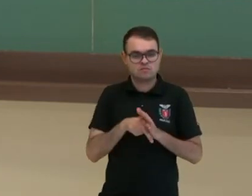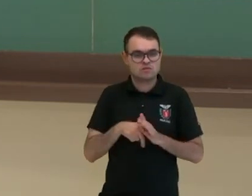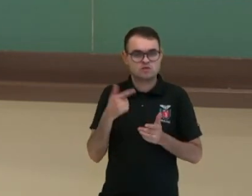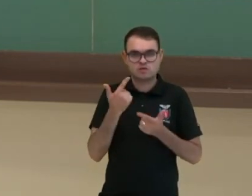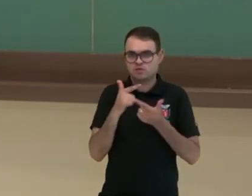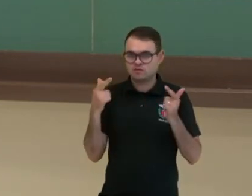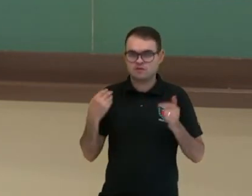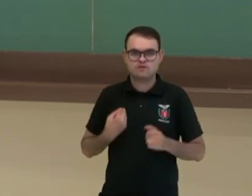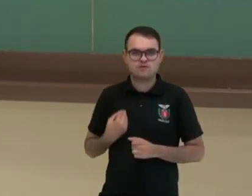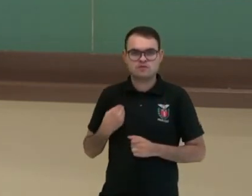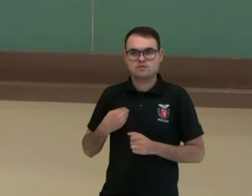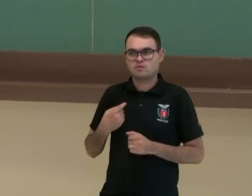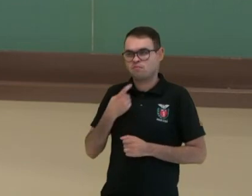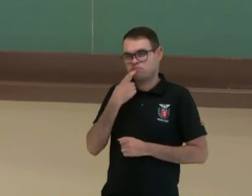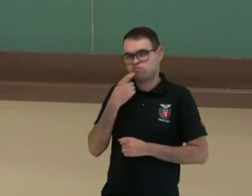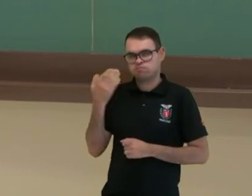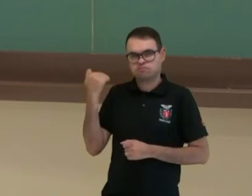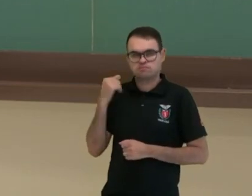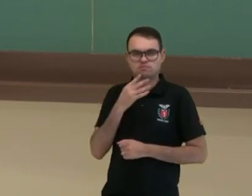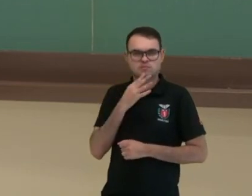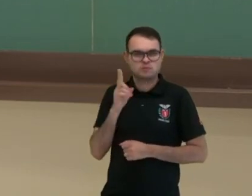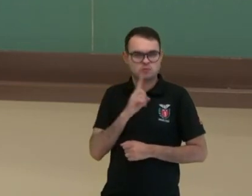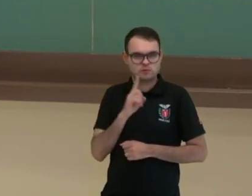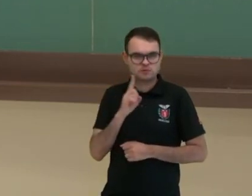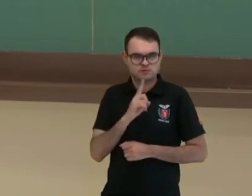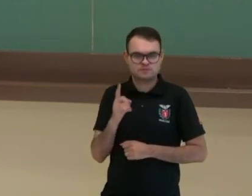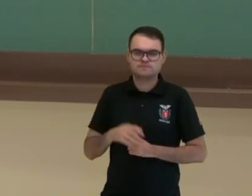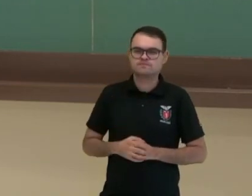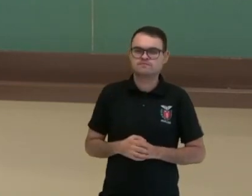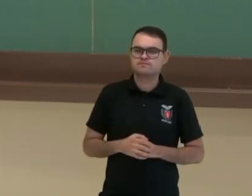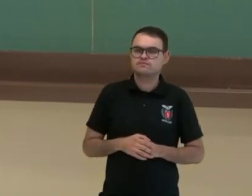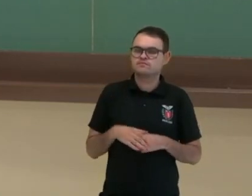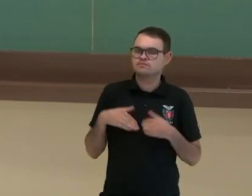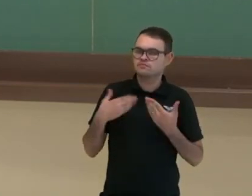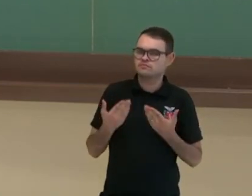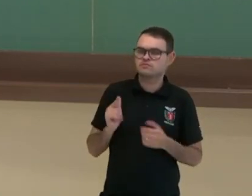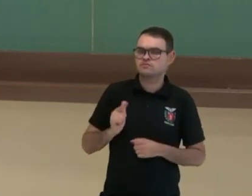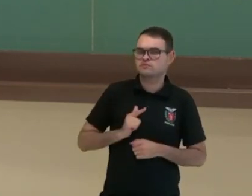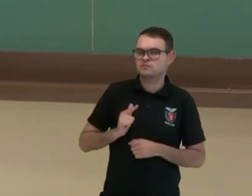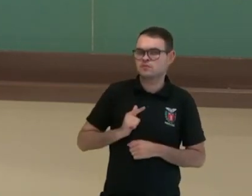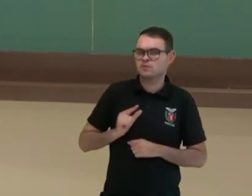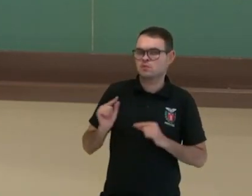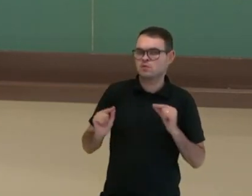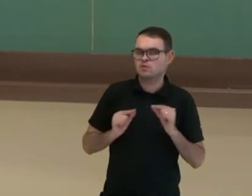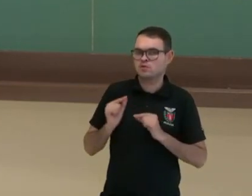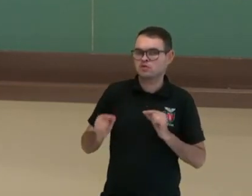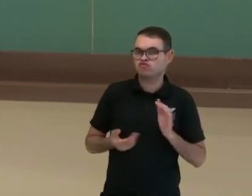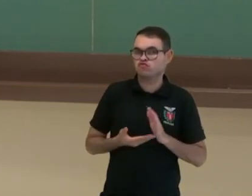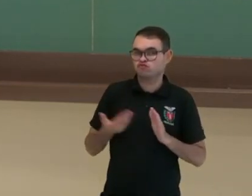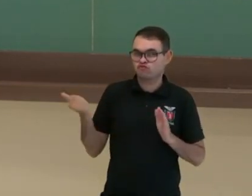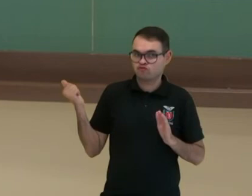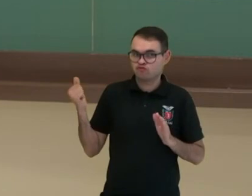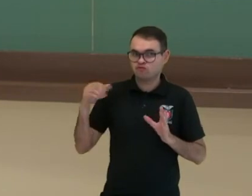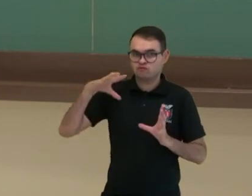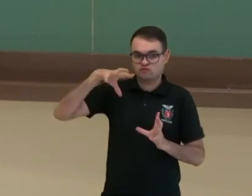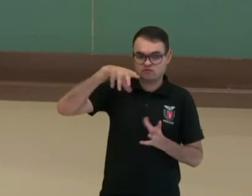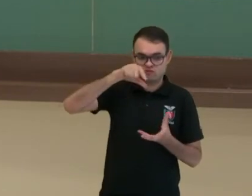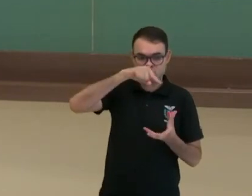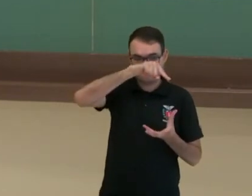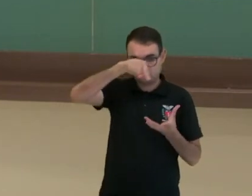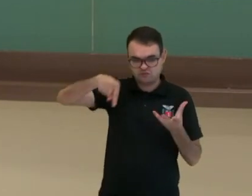pouco tempo atrás desconhecidos. Então nós temos, tirando a atmosfera,